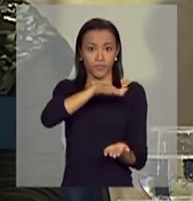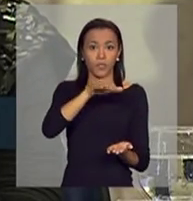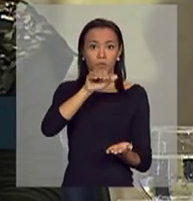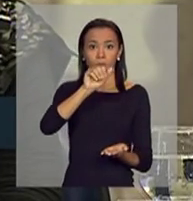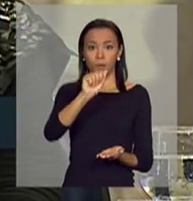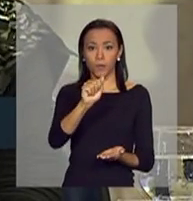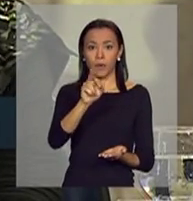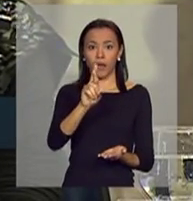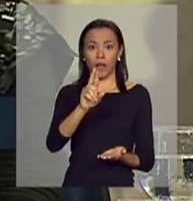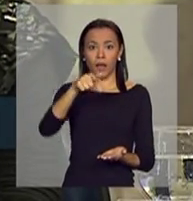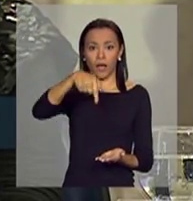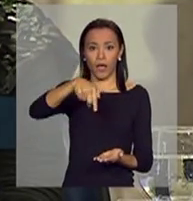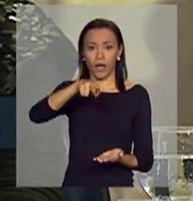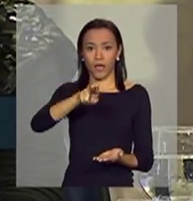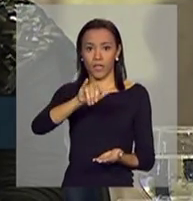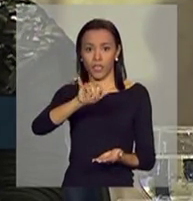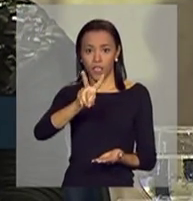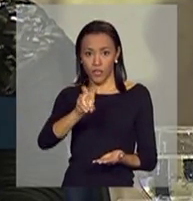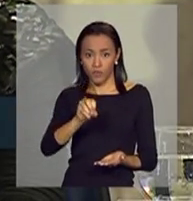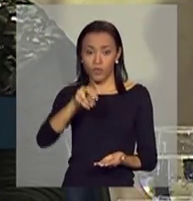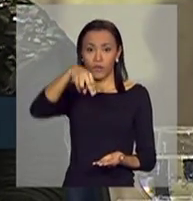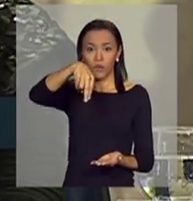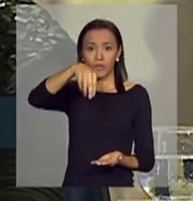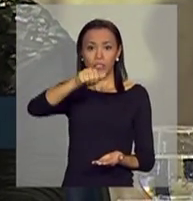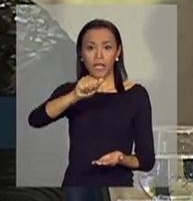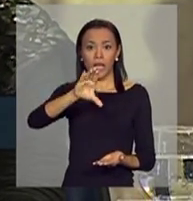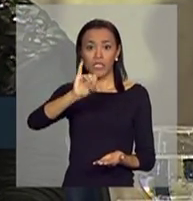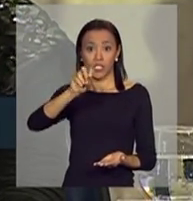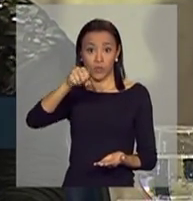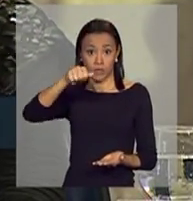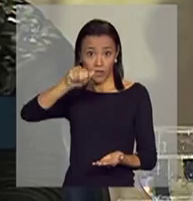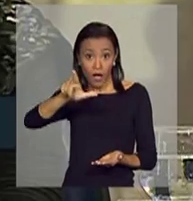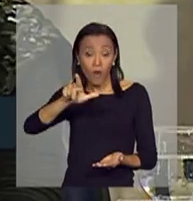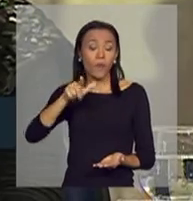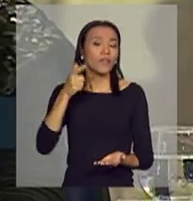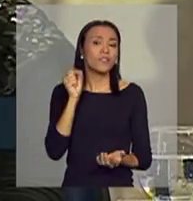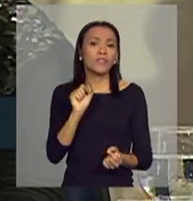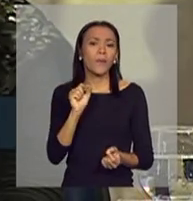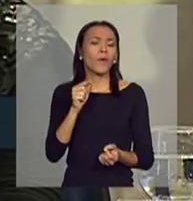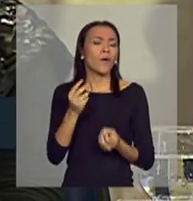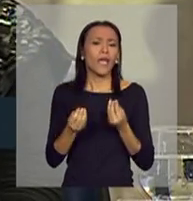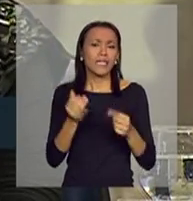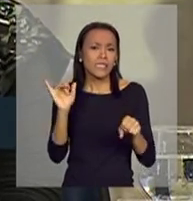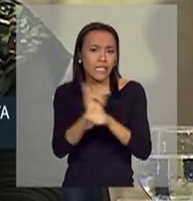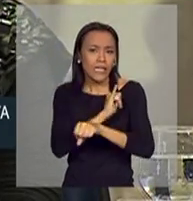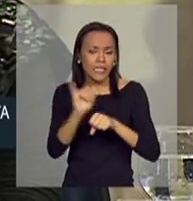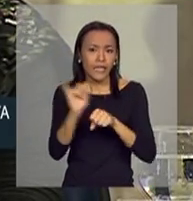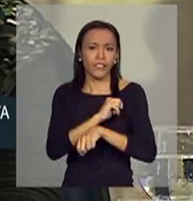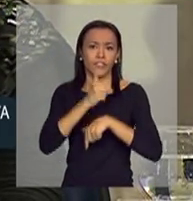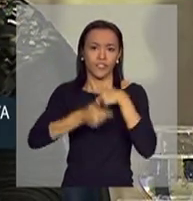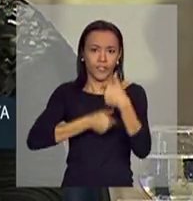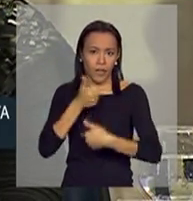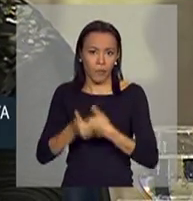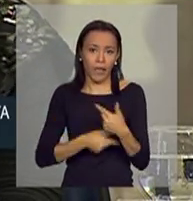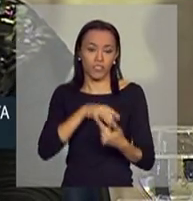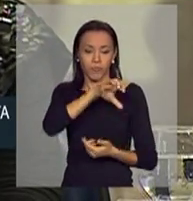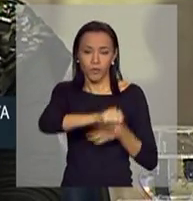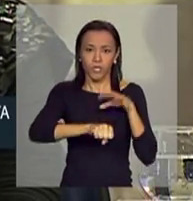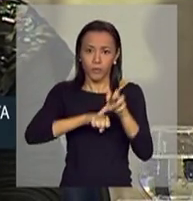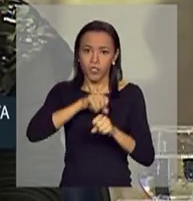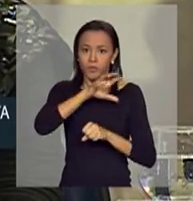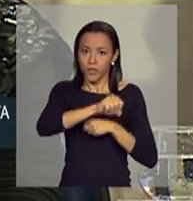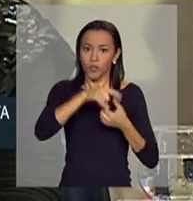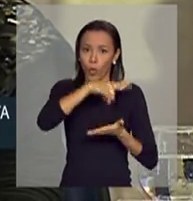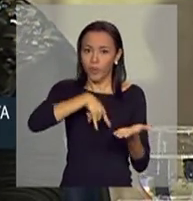pode ser que encontre alguma coisa aqui nela ainda, esse método de trabalhar massivamente com esses documentos que seriam